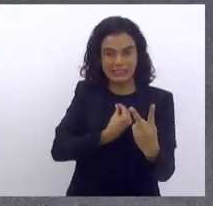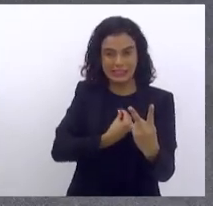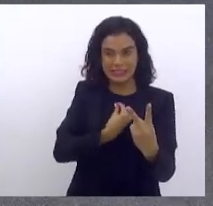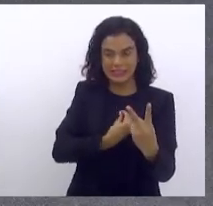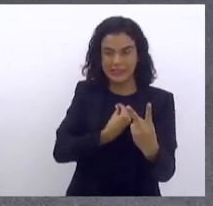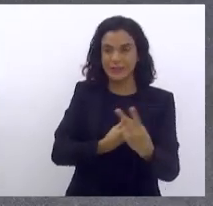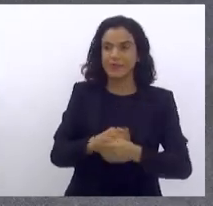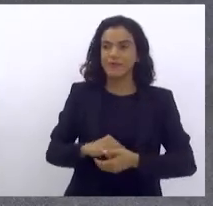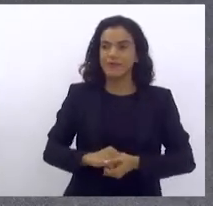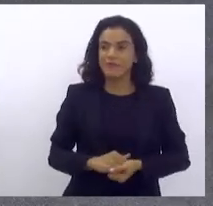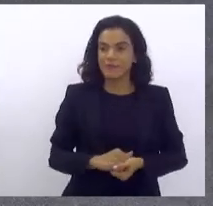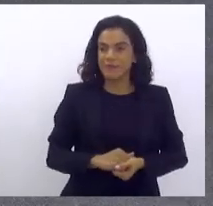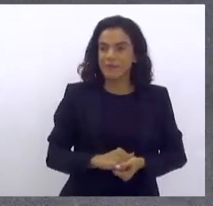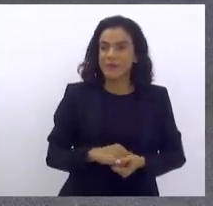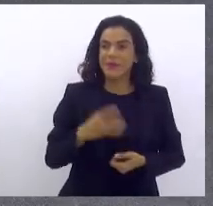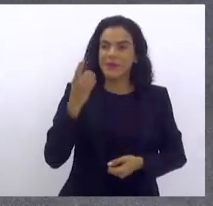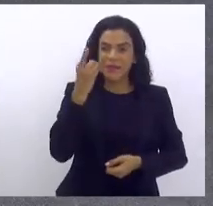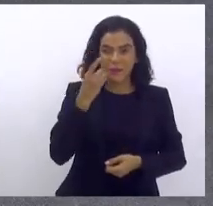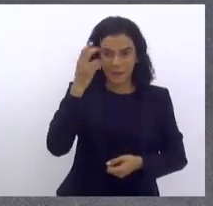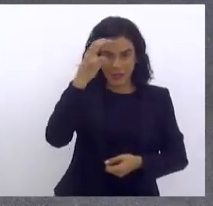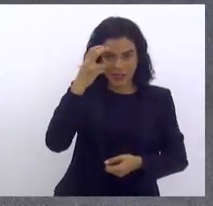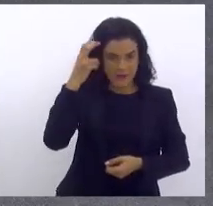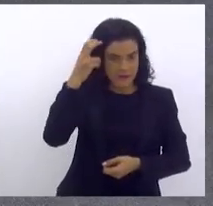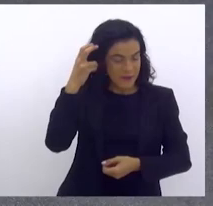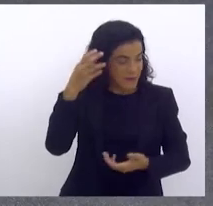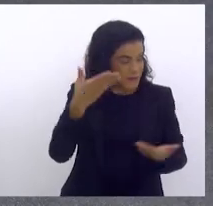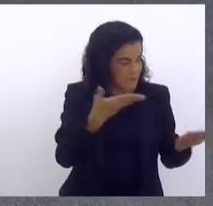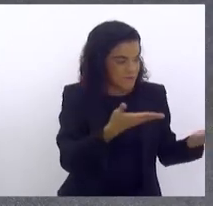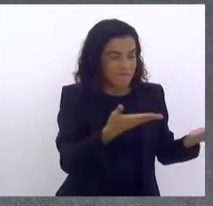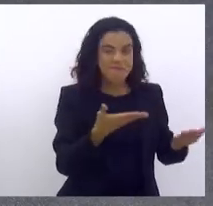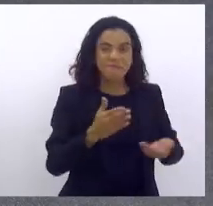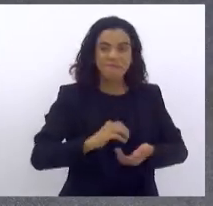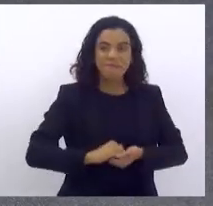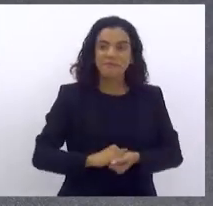deputada trepidante Verônica Lima,